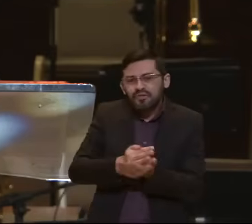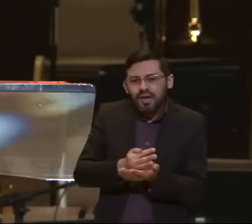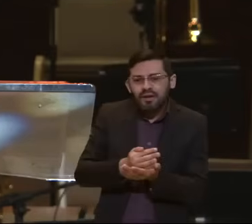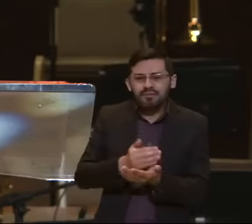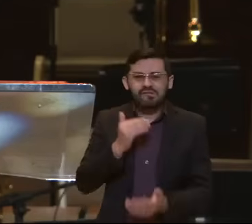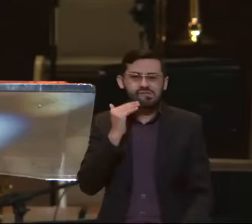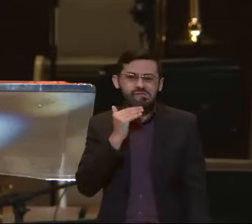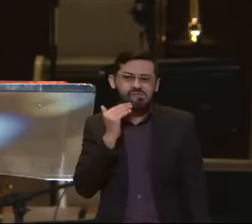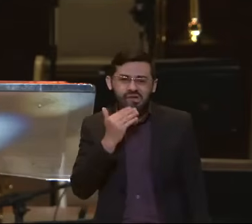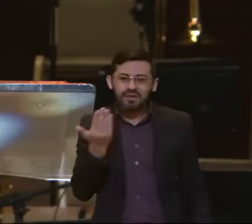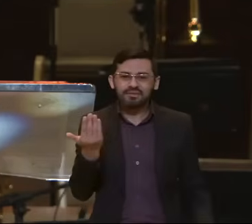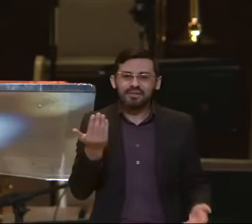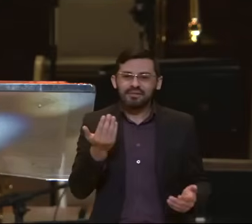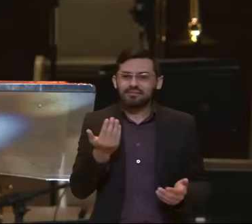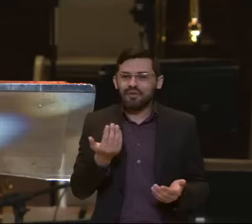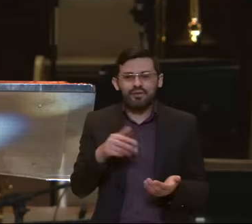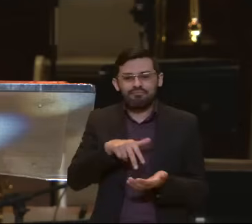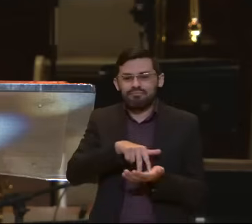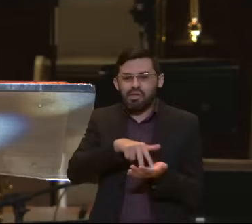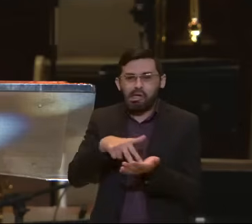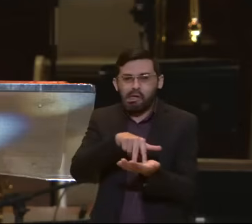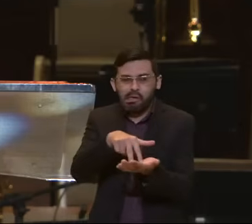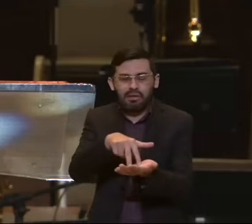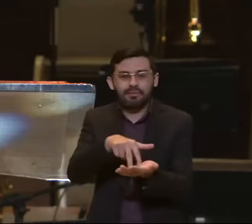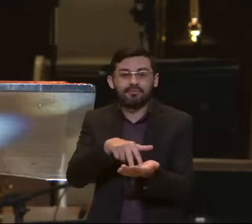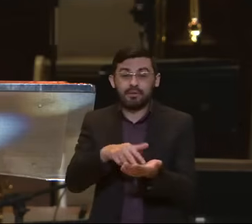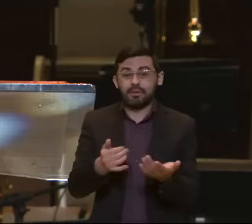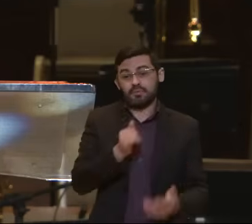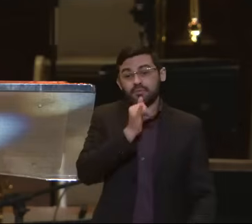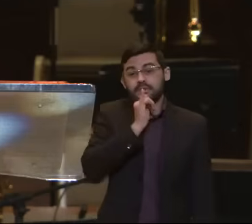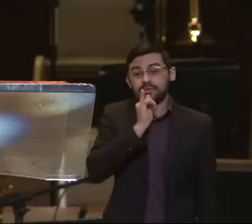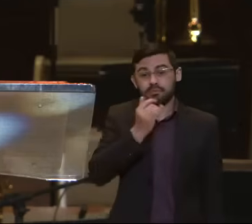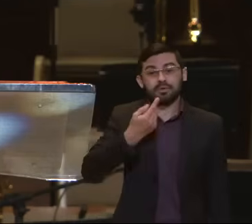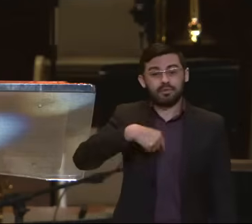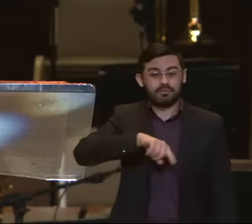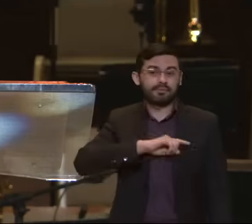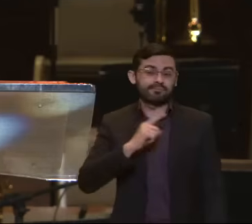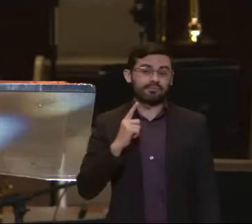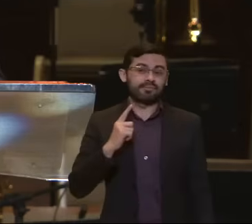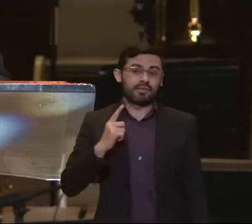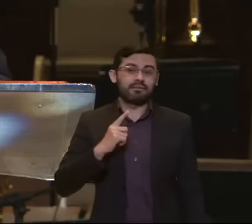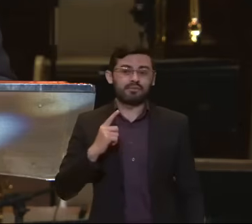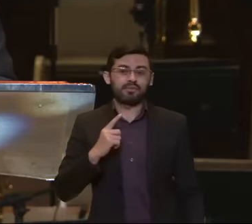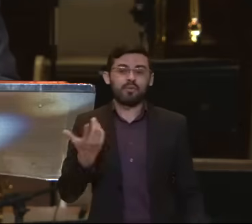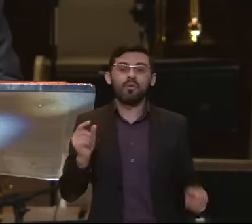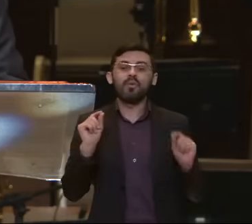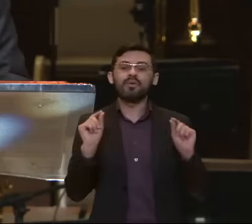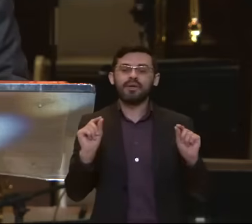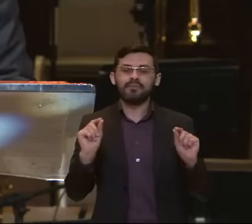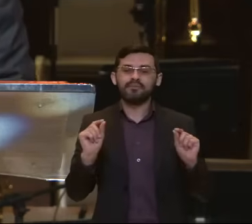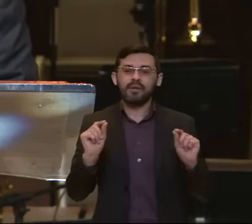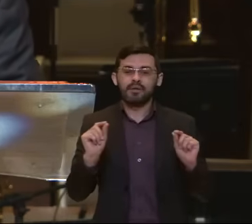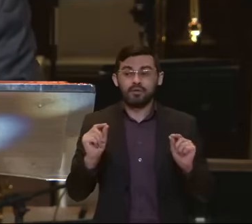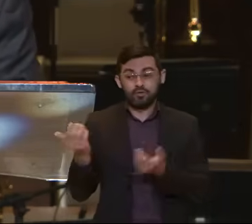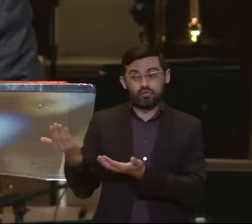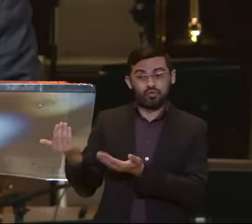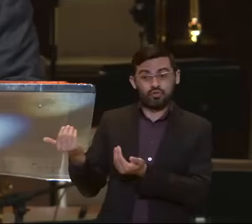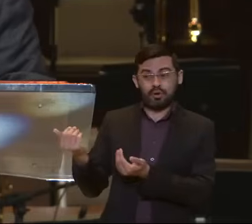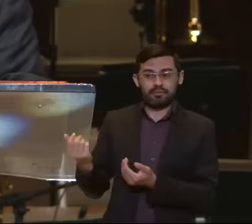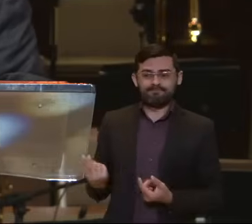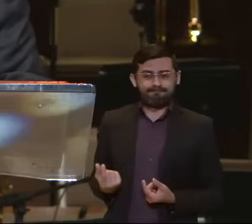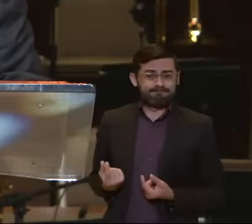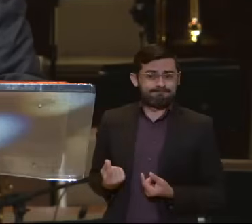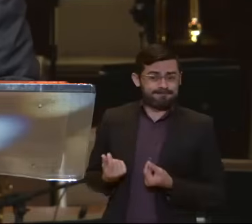uma fé insuficiente. E o exemplo que nós tomamos aqui foi daquele jovem